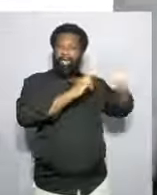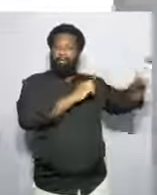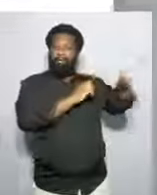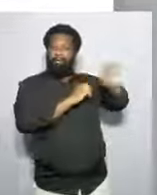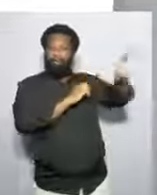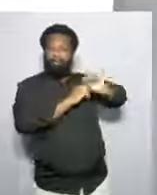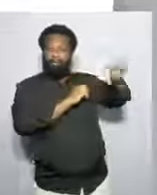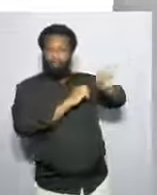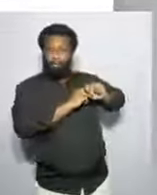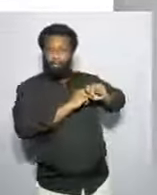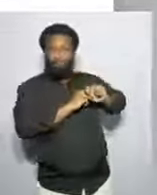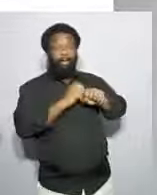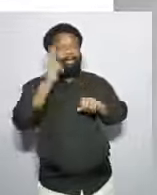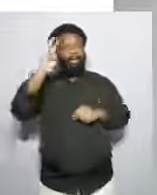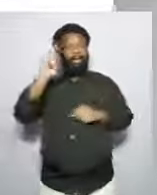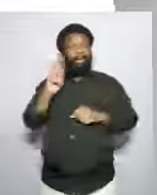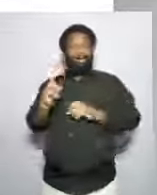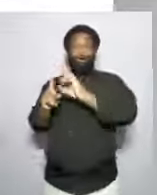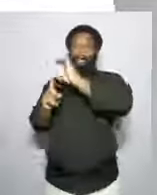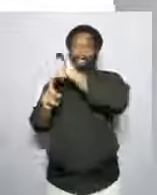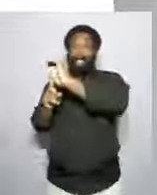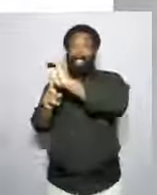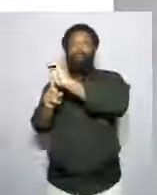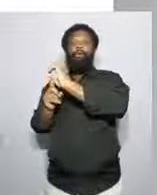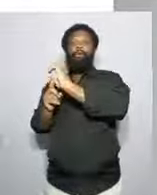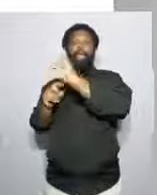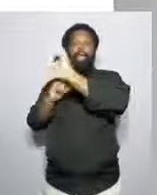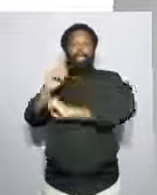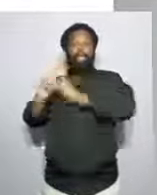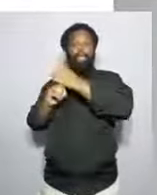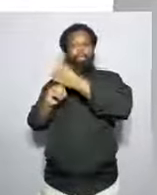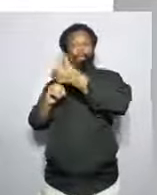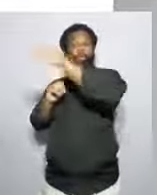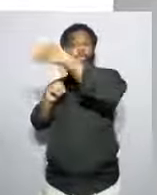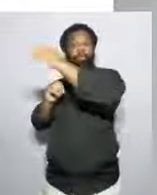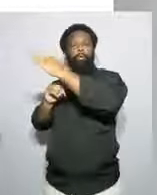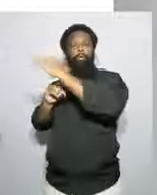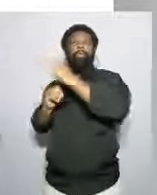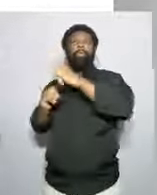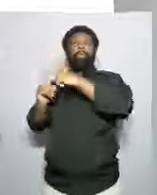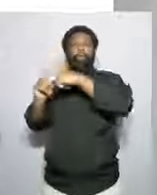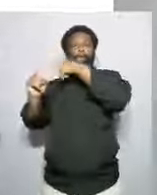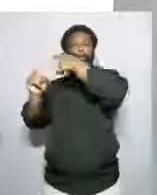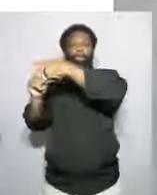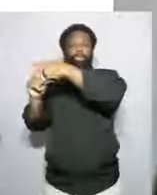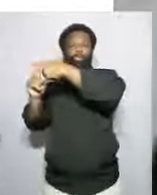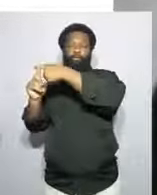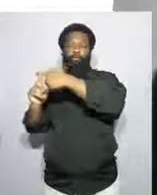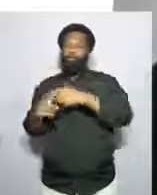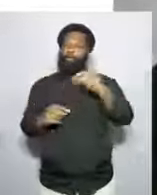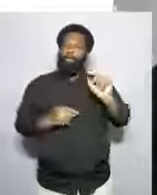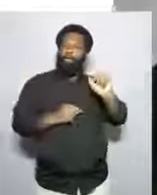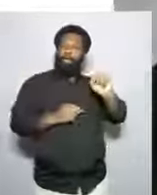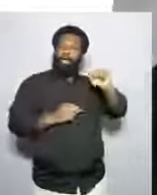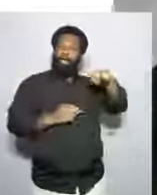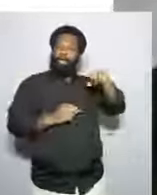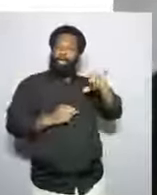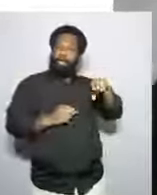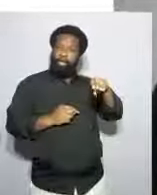os cátions, quando perdem elétrons, eles ficam com a carga positiva. E os ânions,